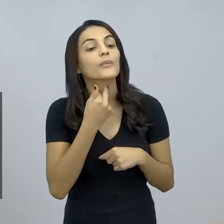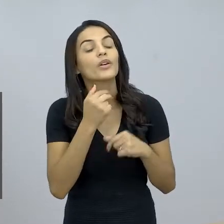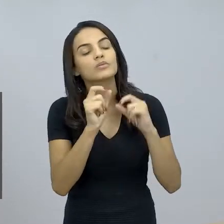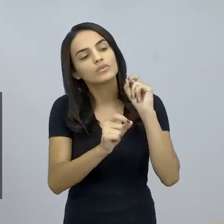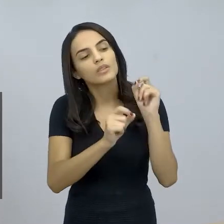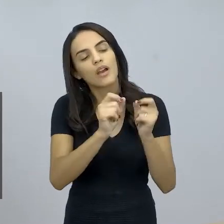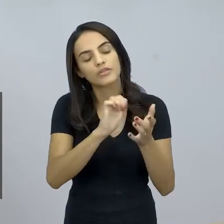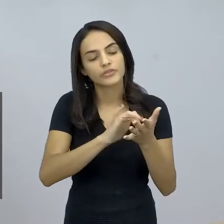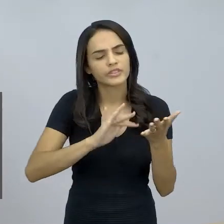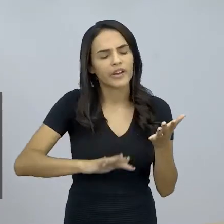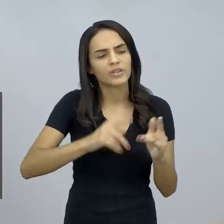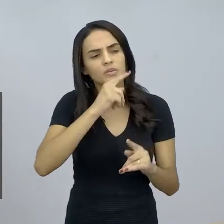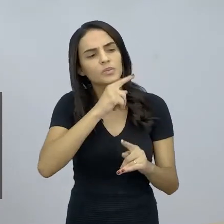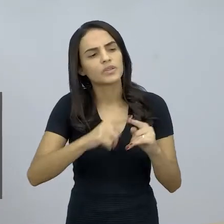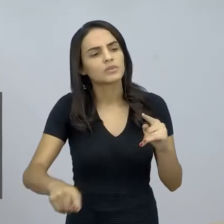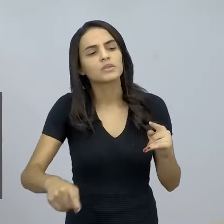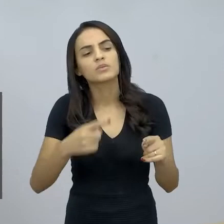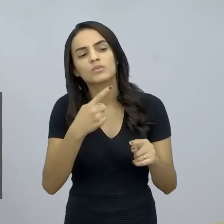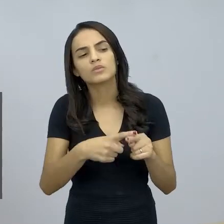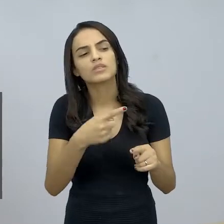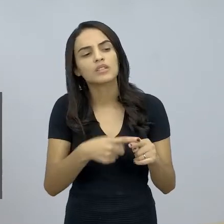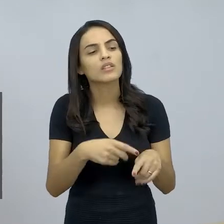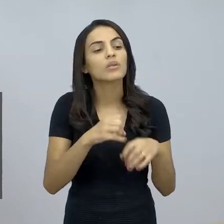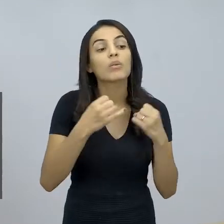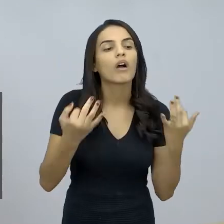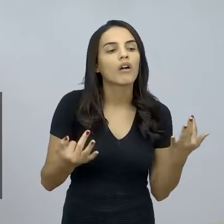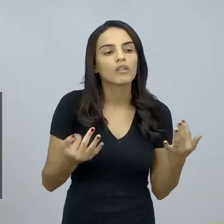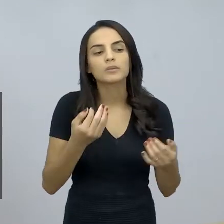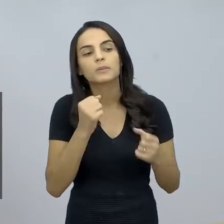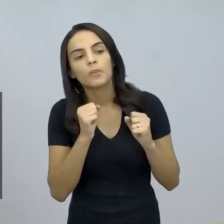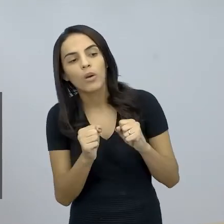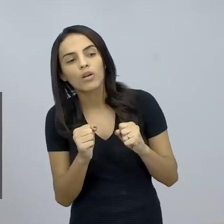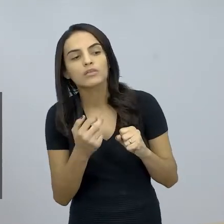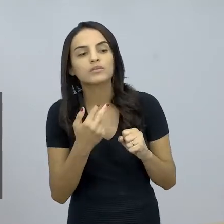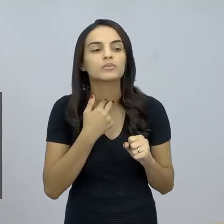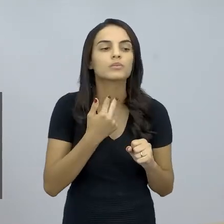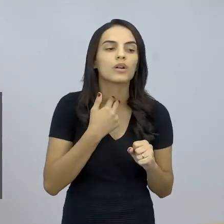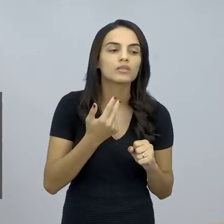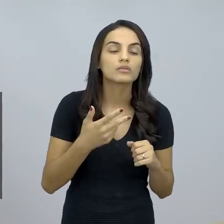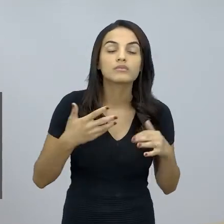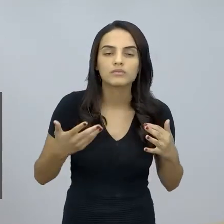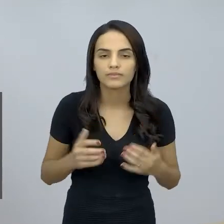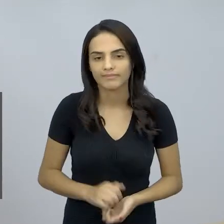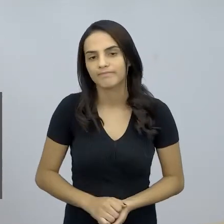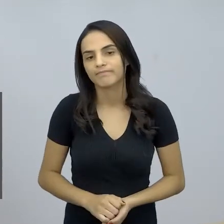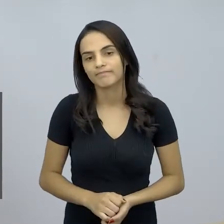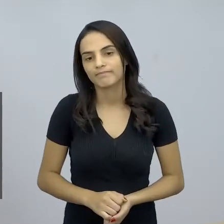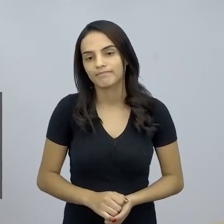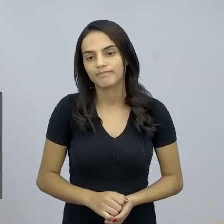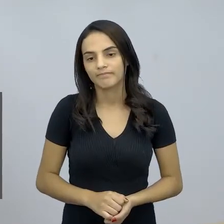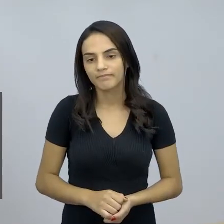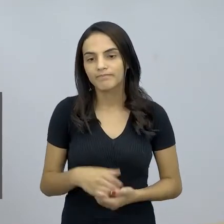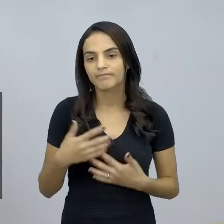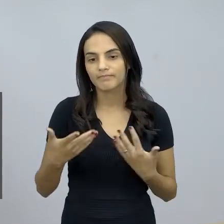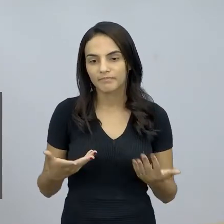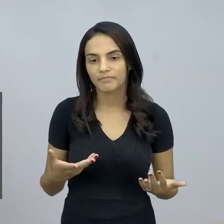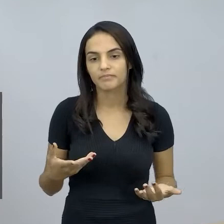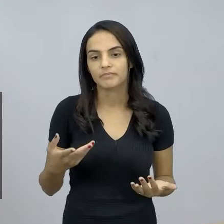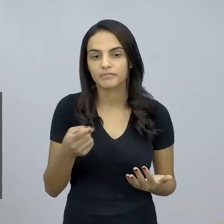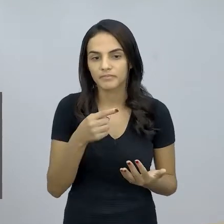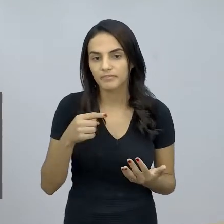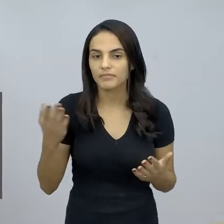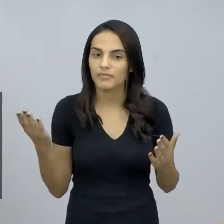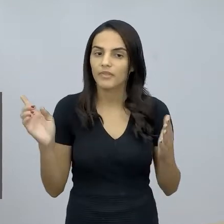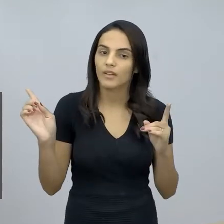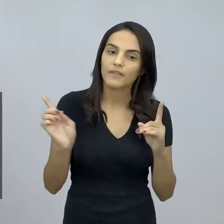de atividade que ele não pode e qual as que ele pode. Perfeito. Isto vindo para a